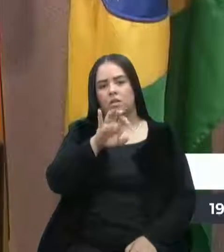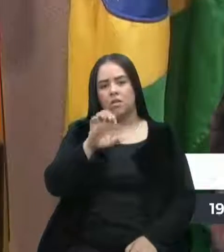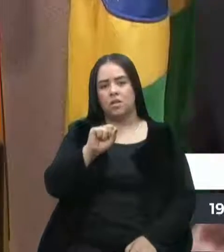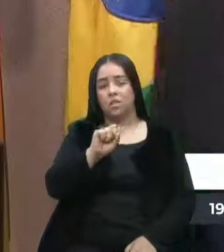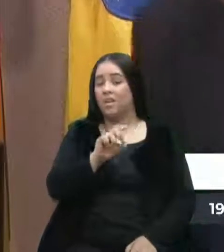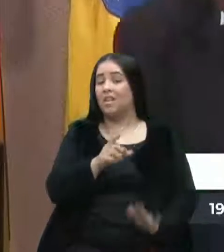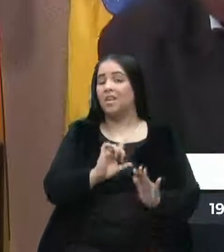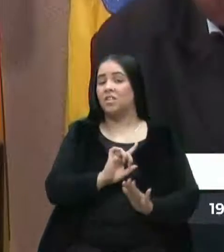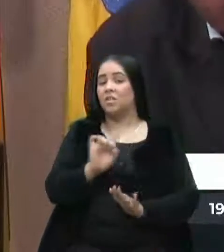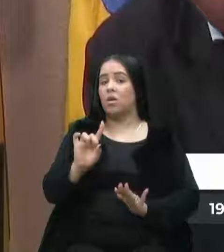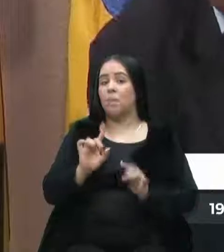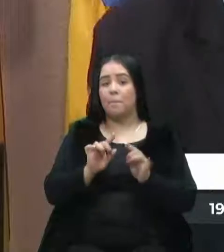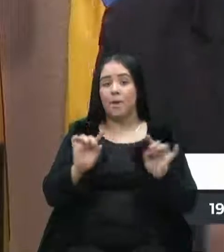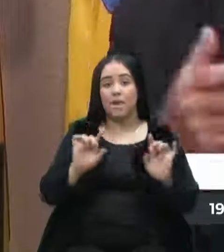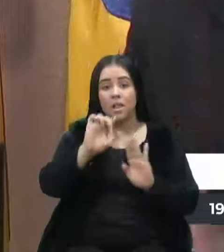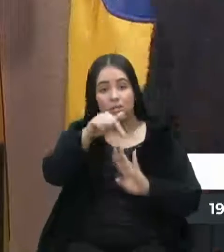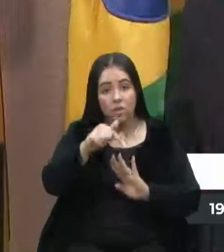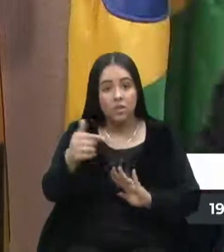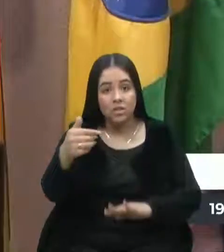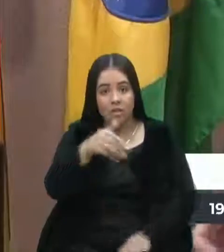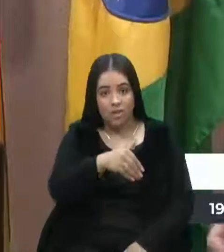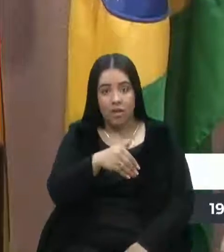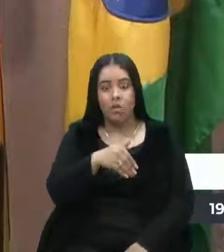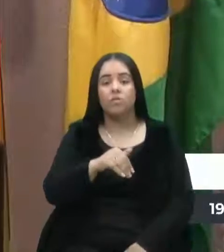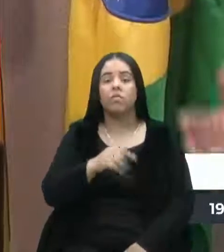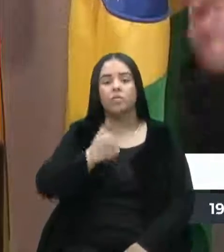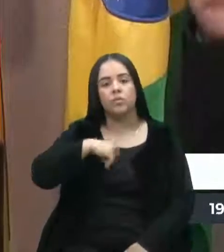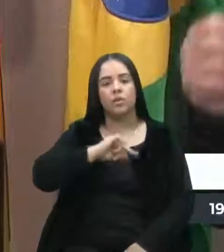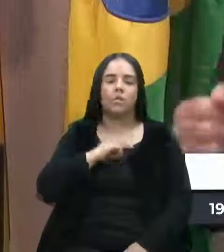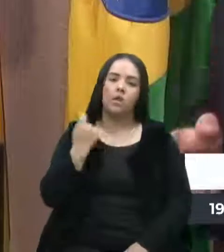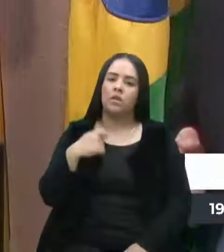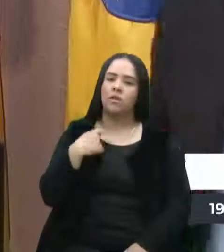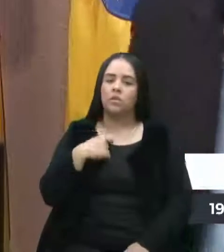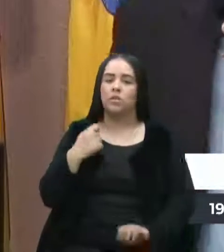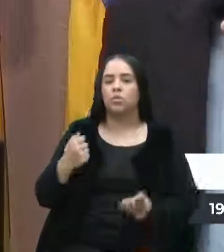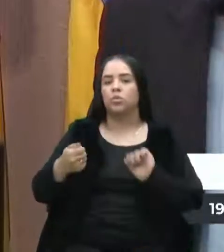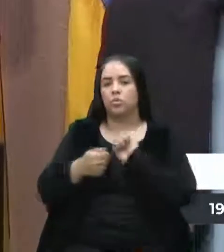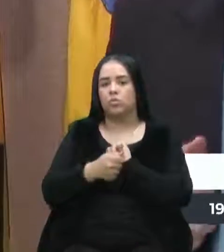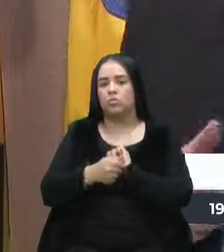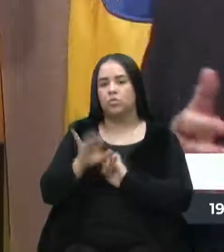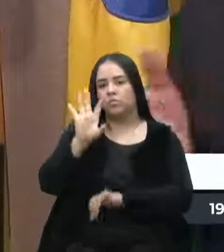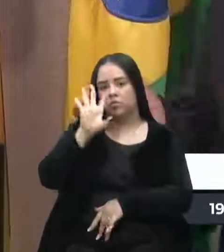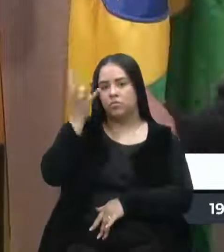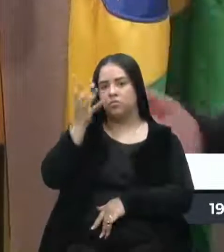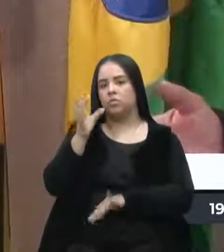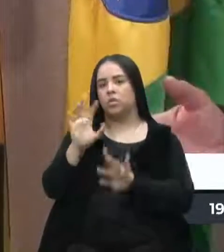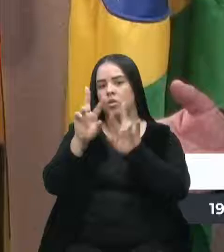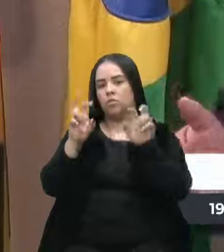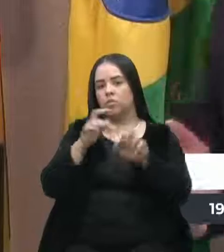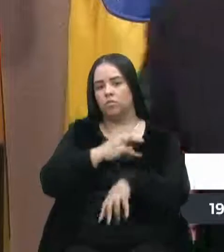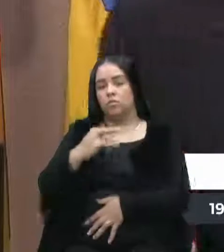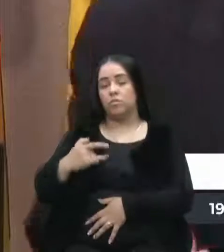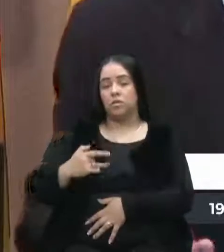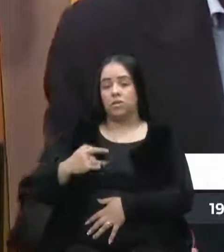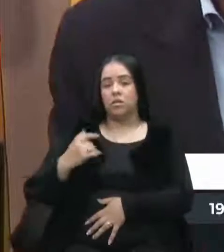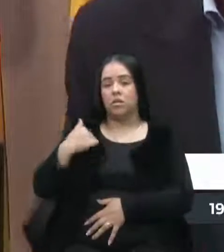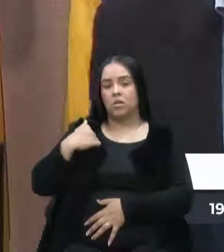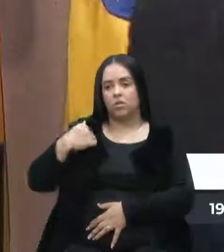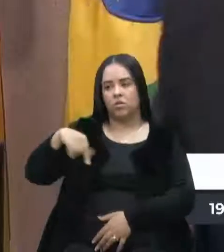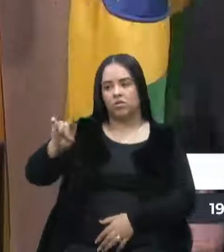então eu sugiro que a gente construa algo junto na questão da saúde e chega no Campus da serra porque tenho tido muitas críticas